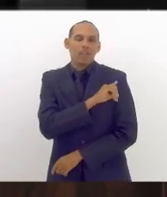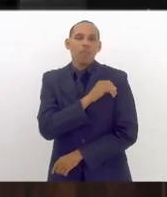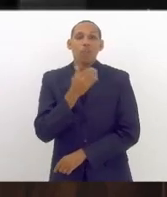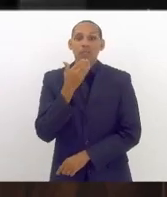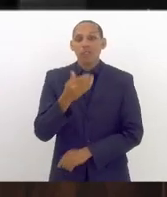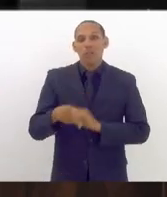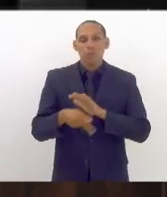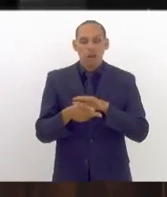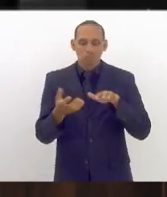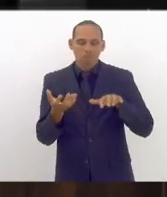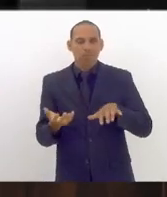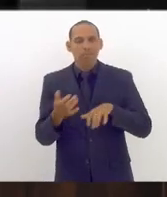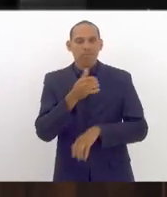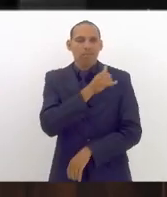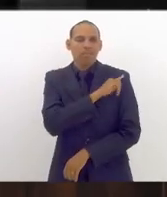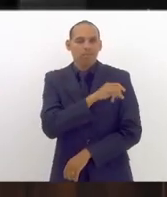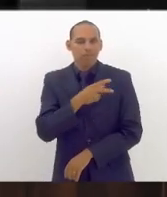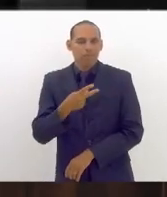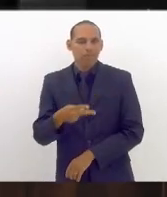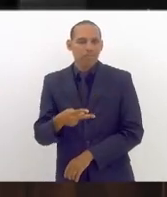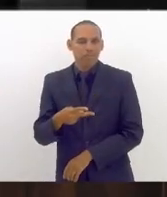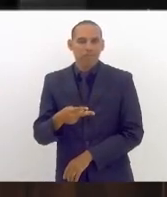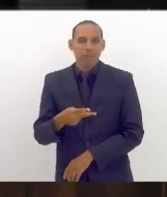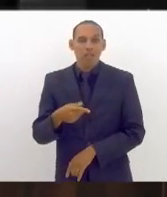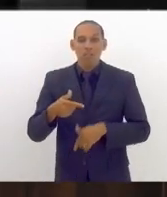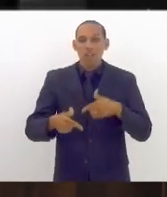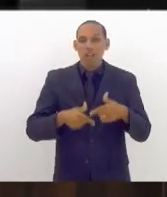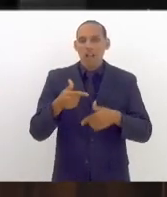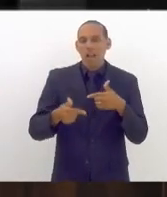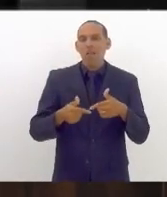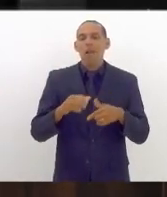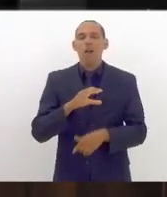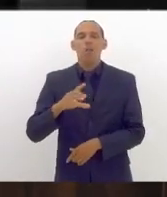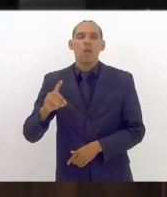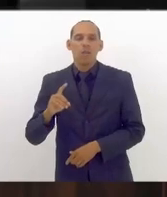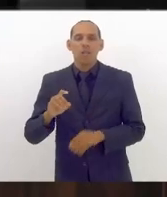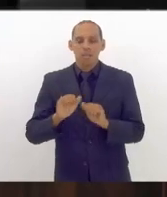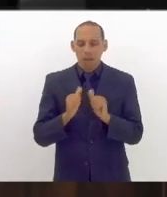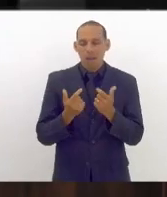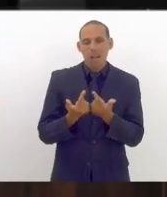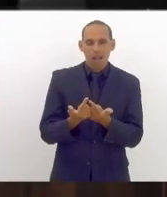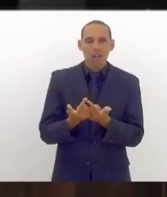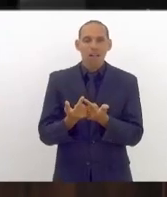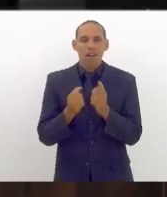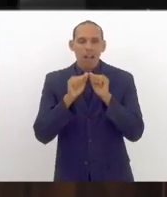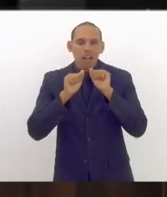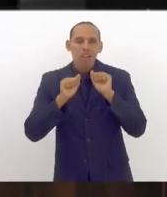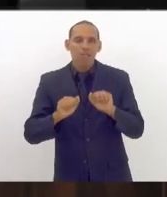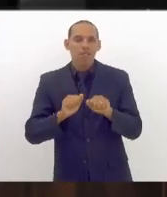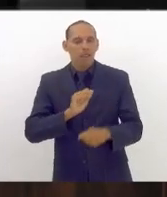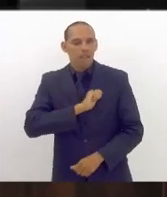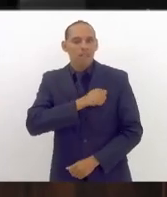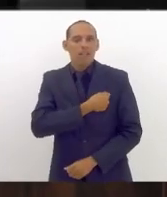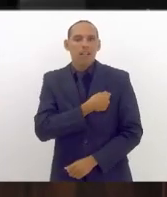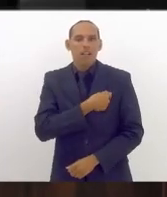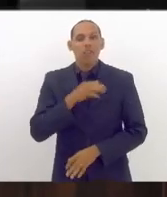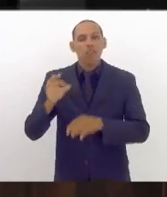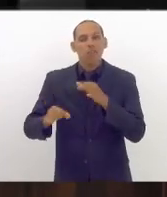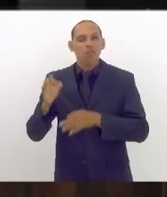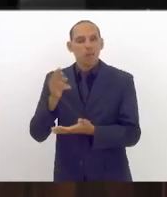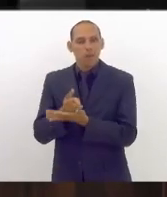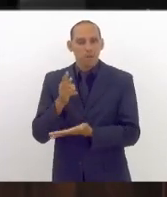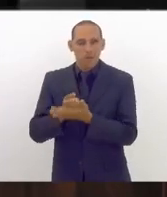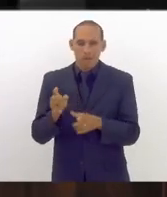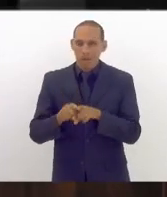Fluminense esse trabalho foi coordenado pela Assessoria fiscal da alerj em parceria com o fórum permanente desenvolvimento de